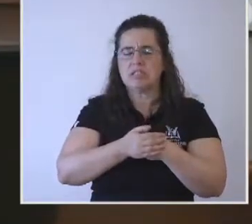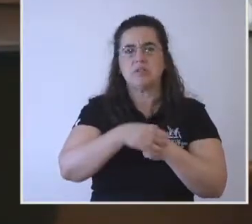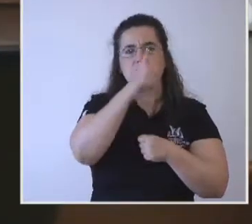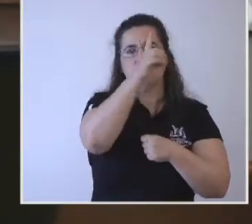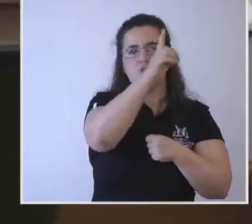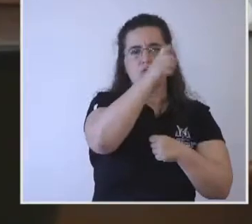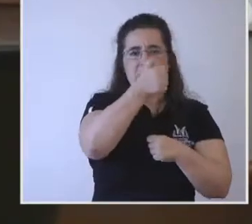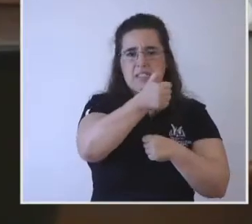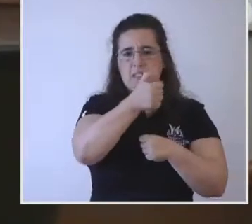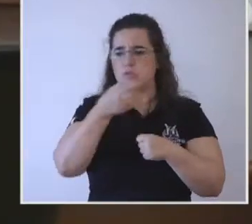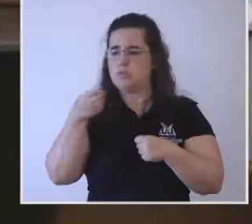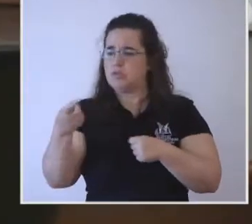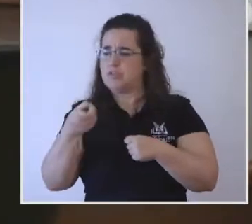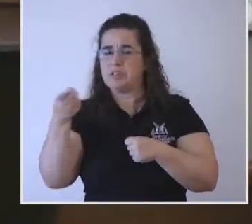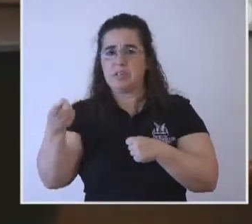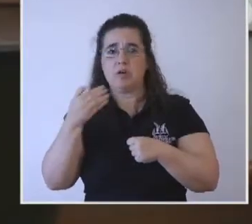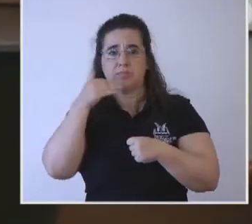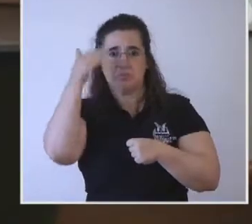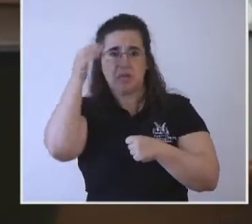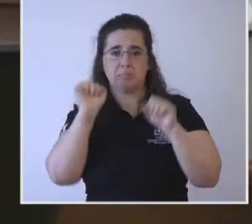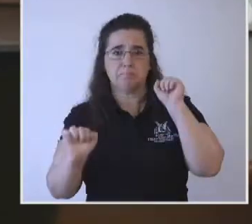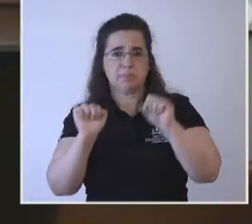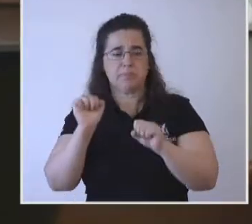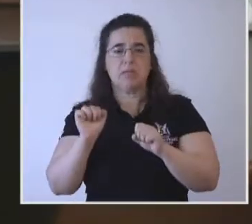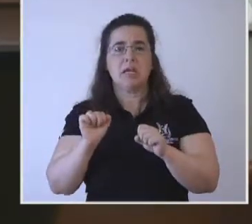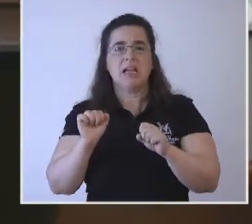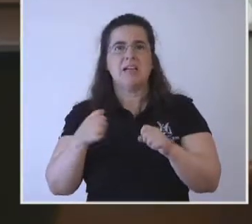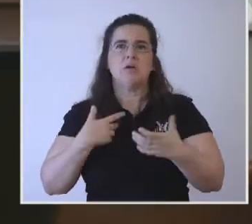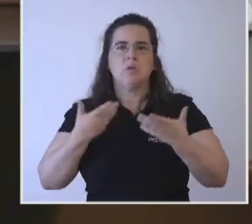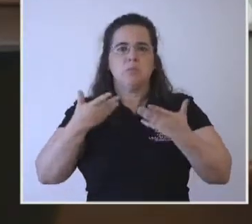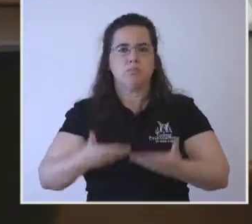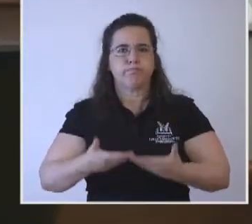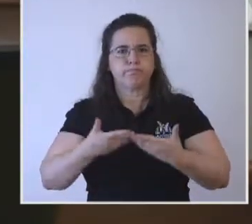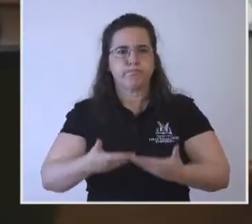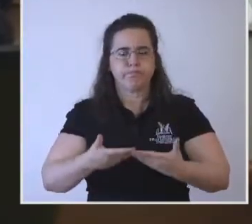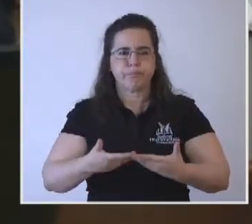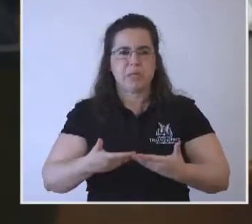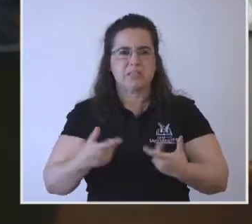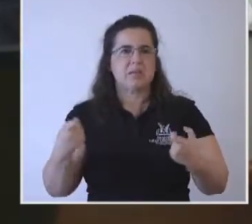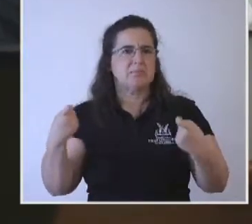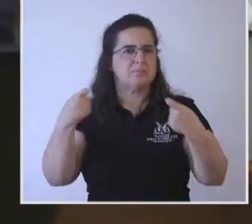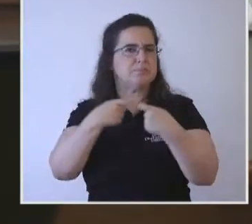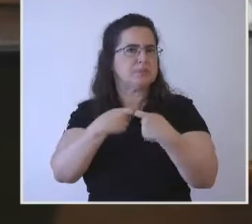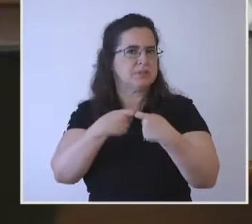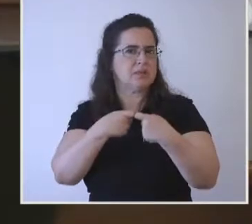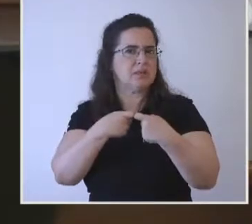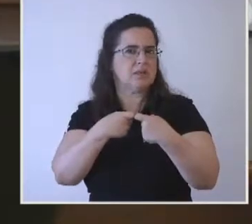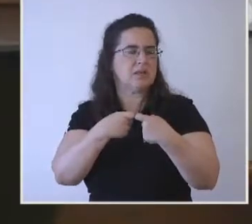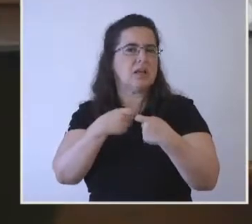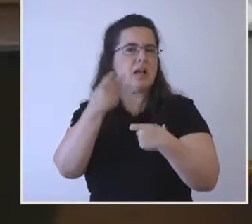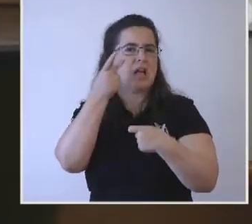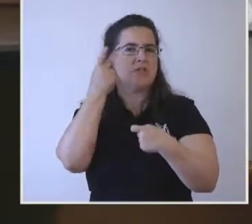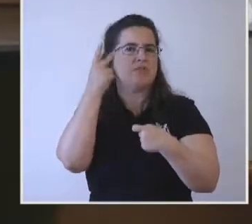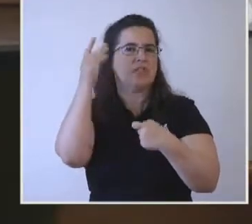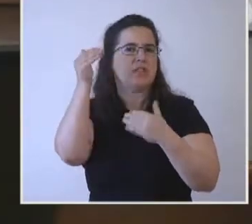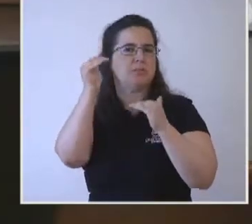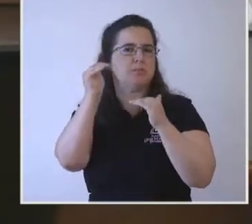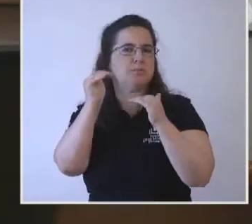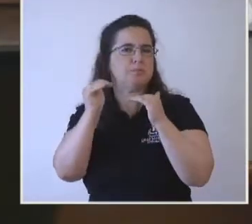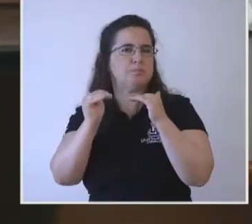que um índice de massa corporal superior a 22 estava associado a uma significativa diminuição da esperança de vida